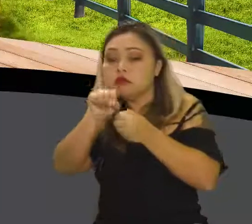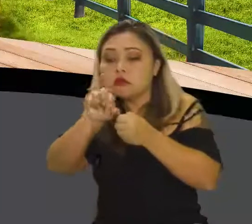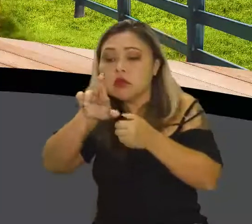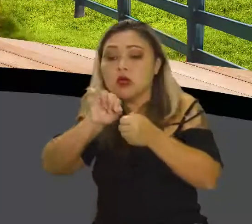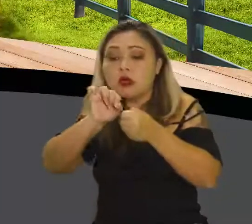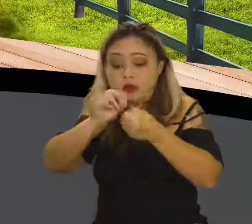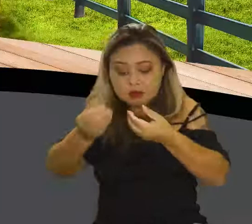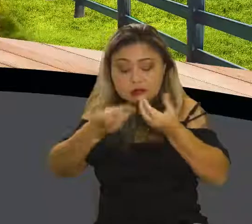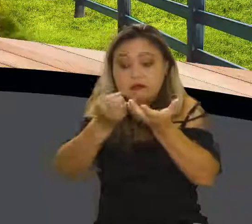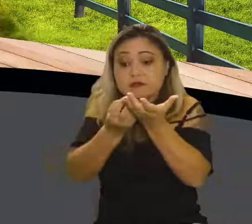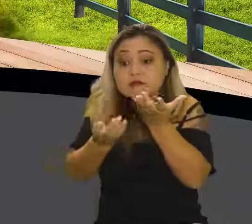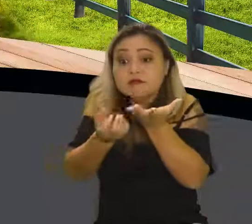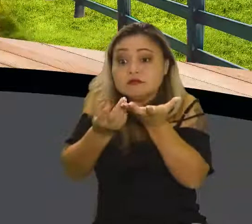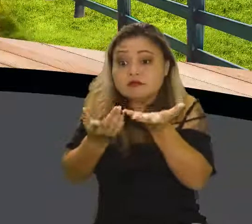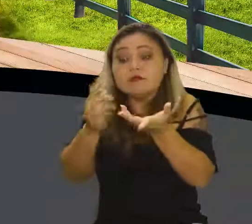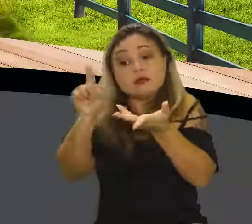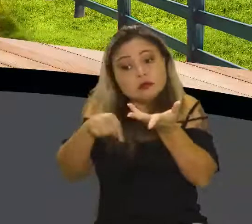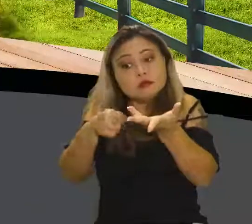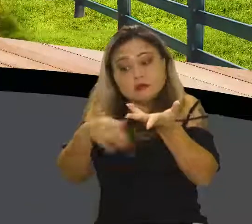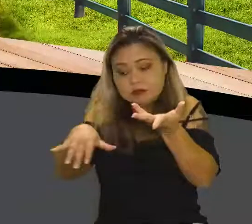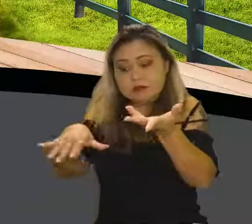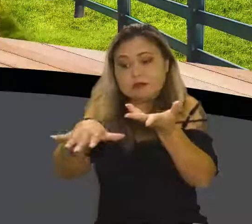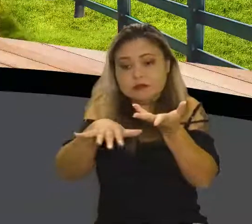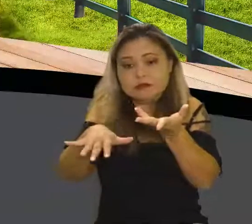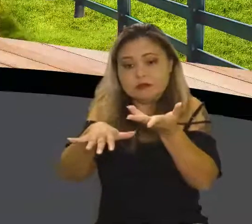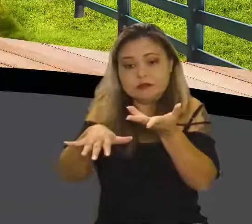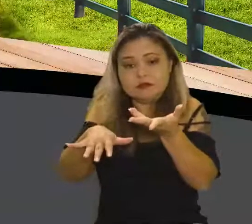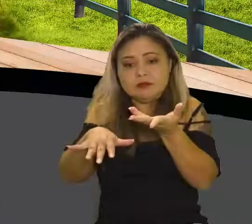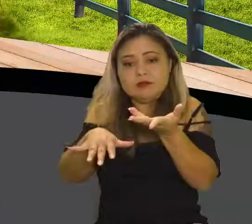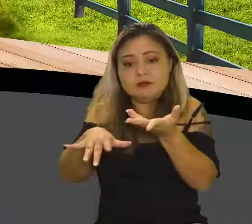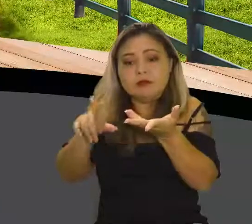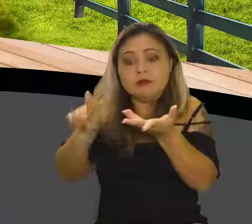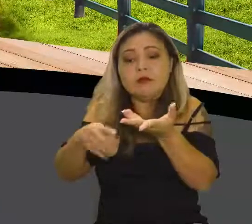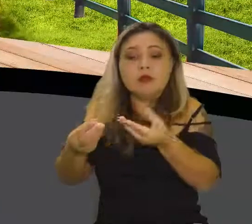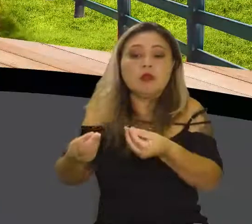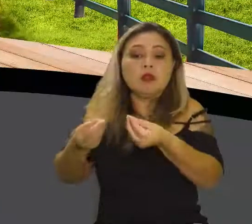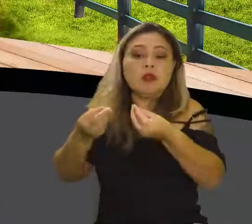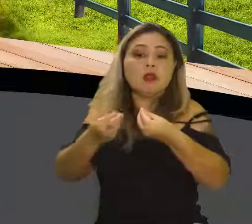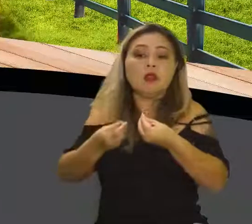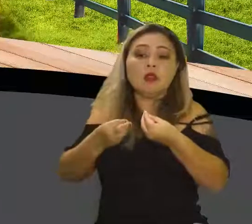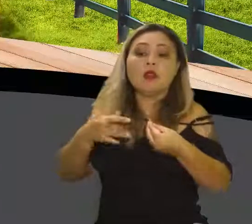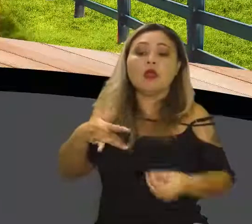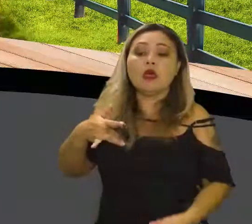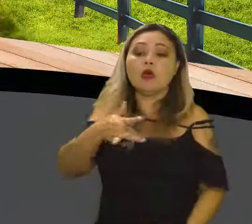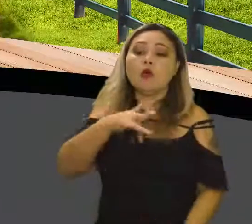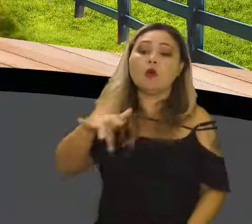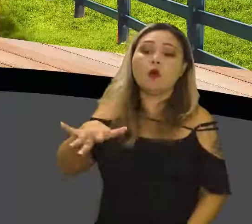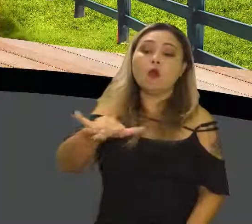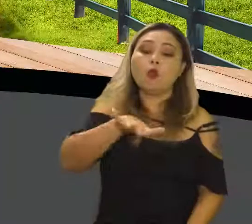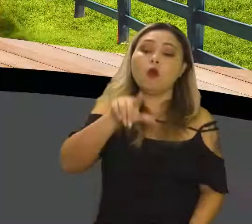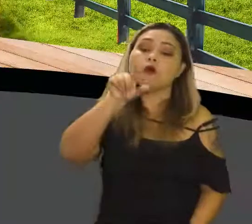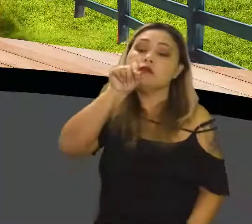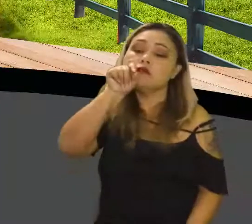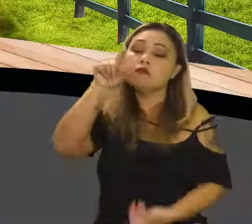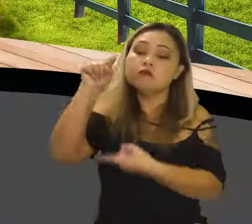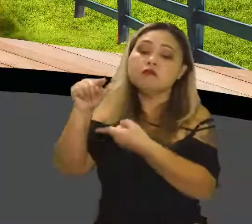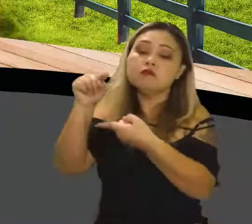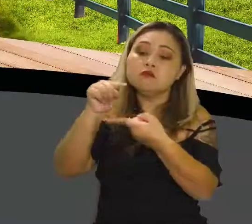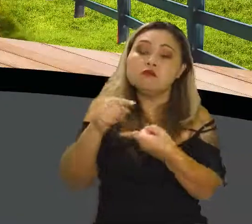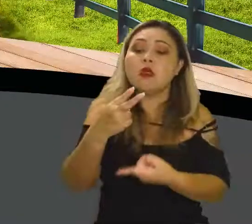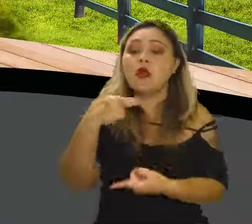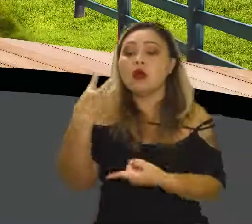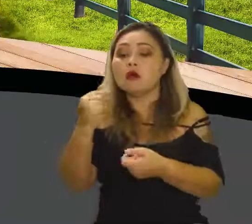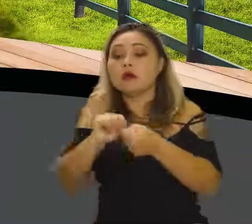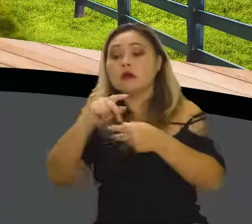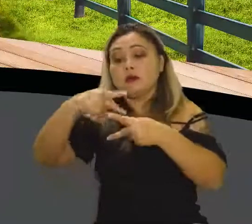produção de ovos. E claro que boa parte desse direcionamento é para a saúde do animal.